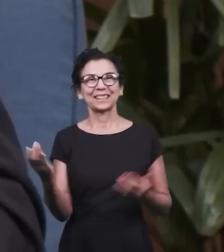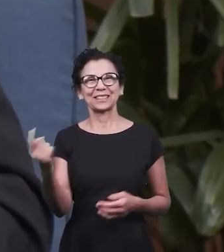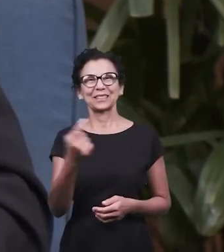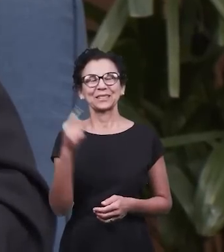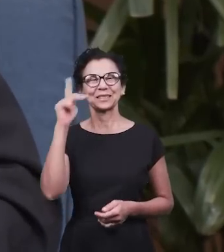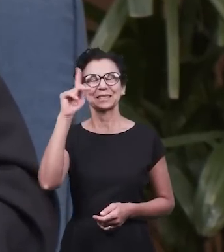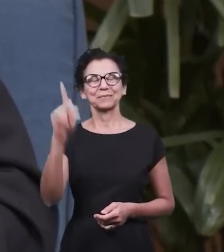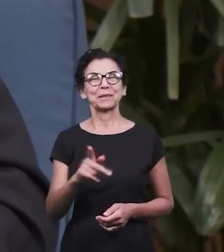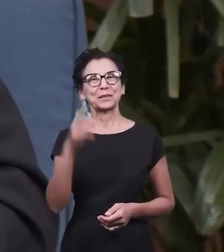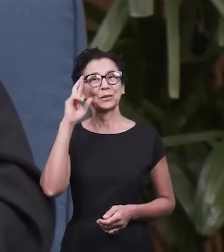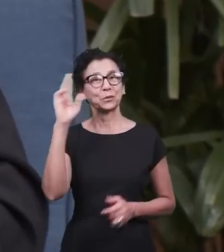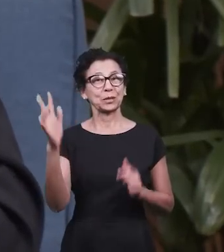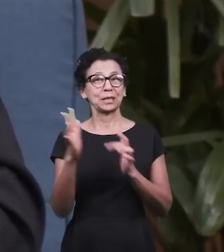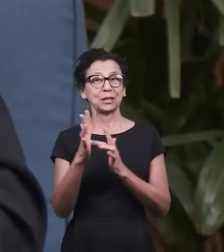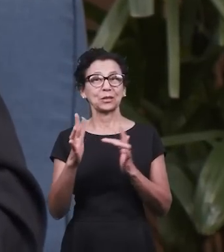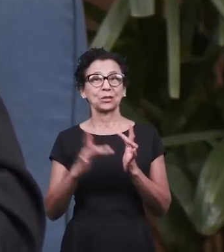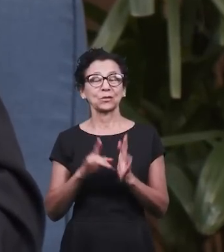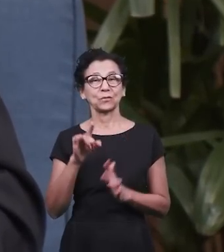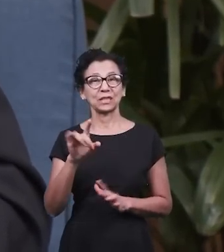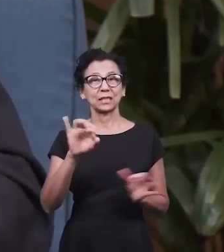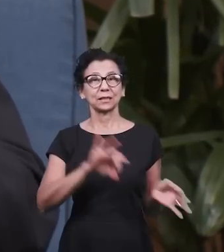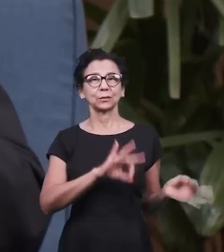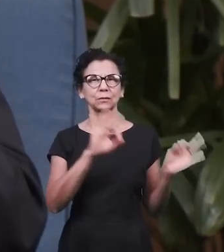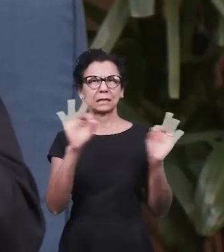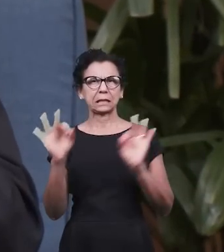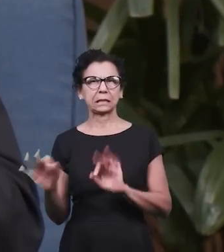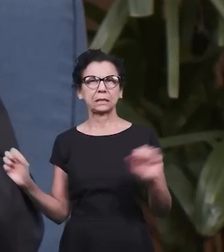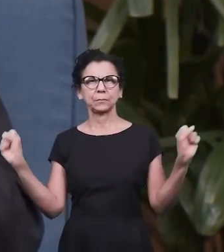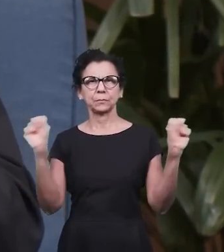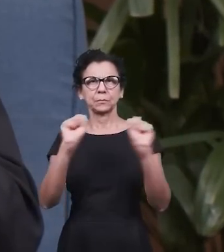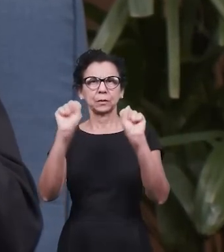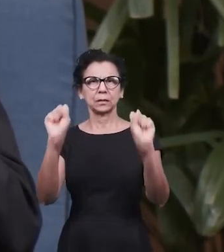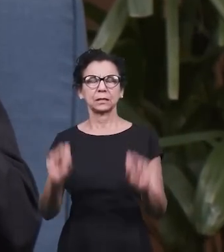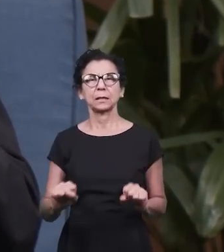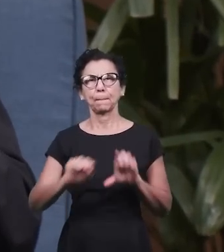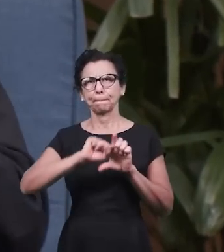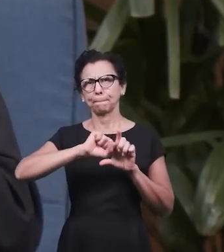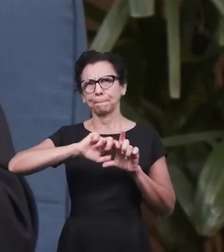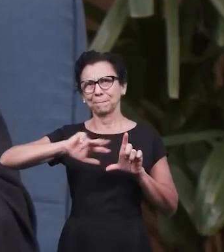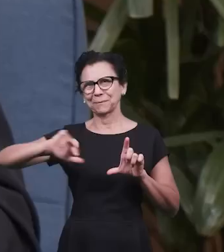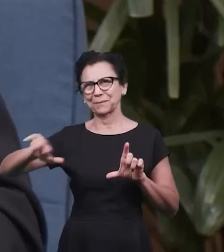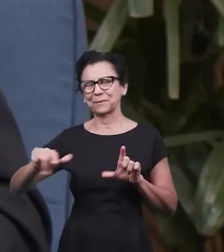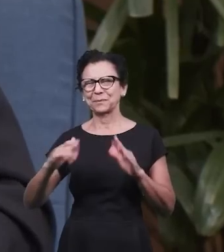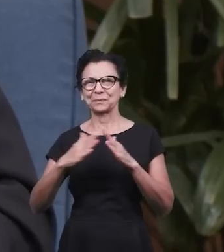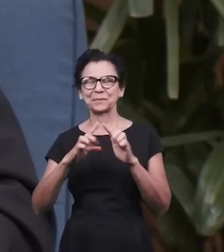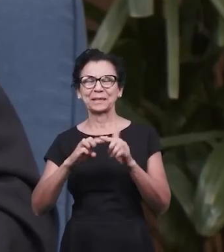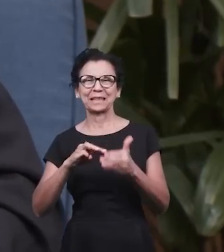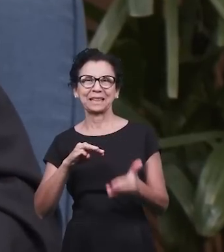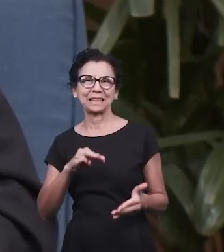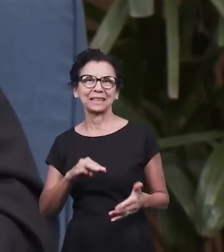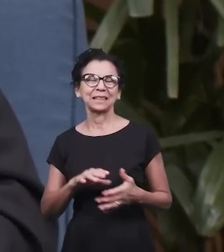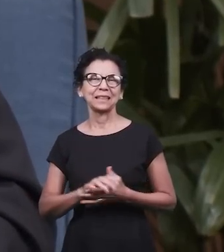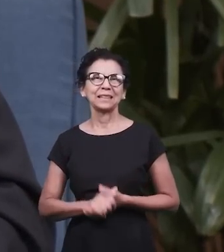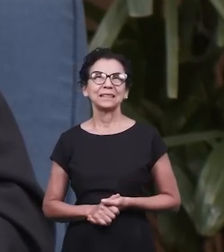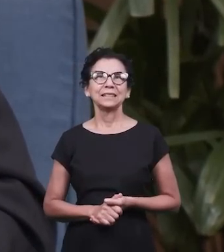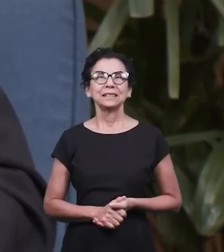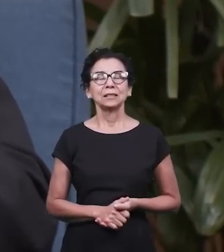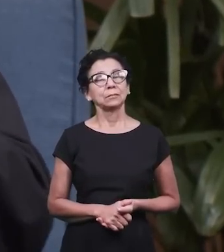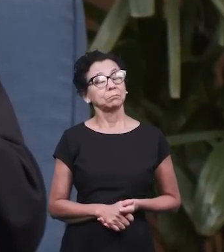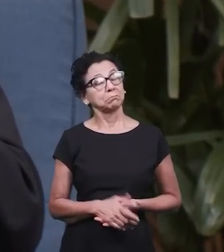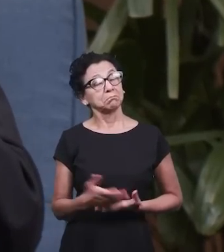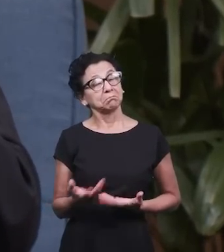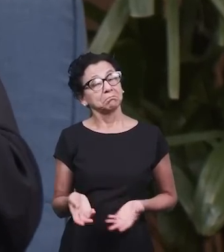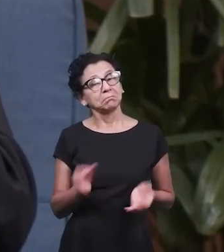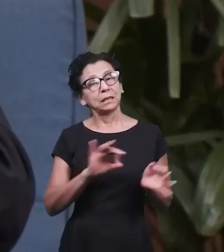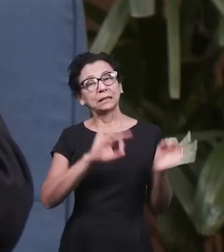saúdo todos vocês com a paz do Senhor Jesus, você que nos assiste pelo sistema multiplataformas da Igreja Cristã Maranata. Você